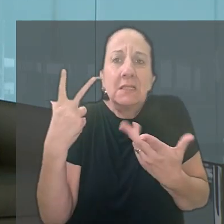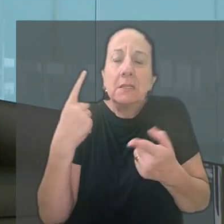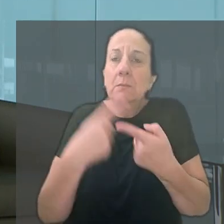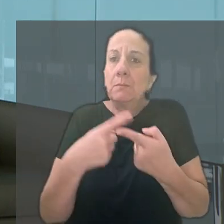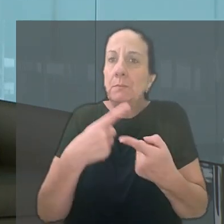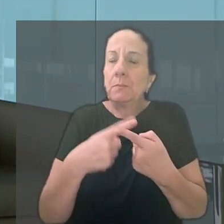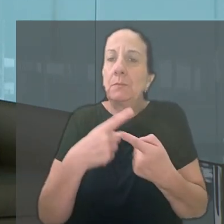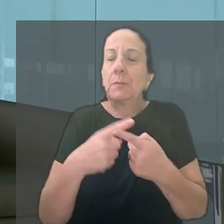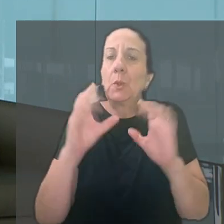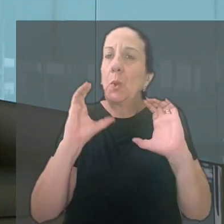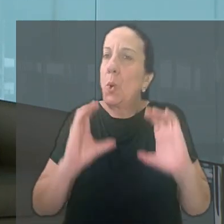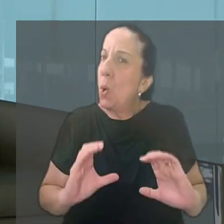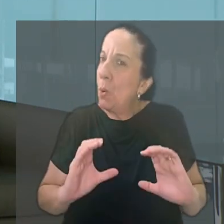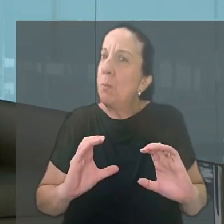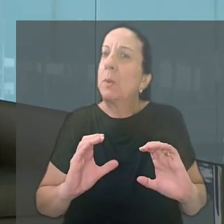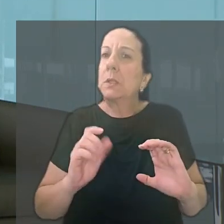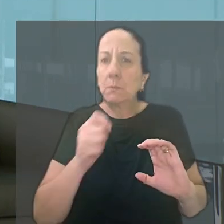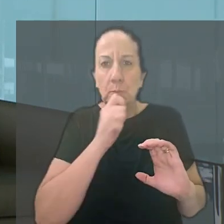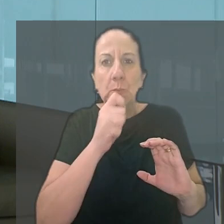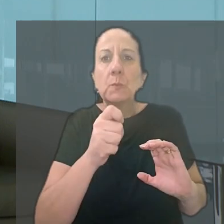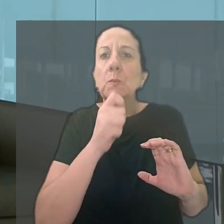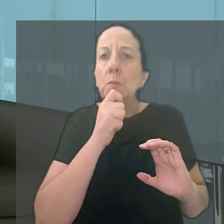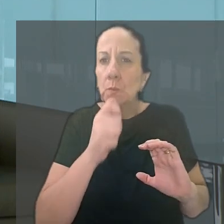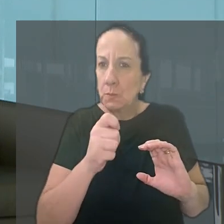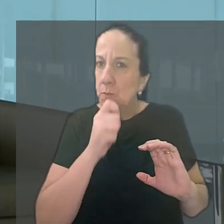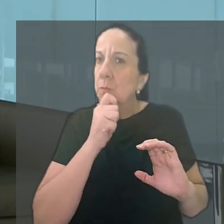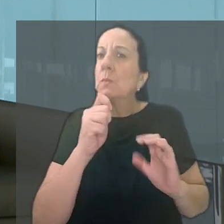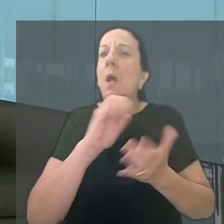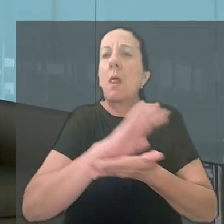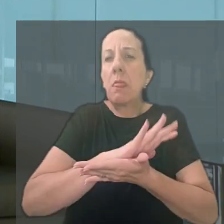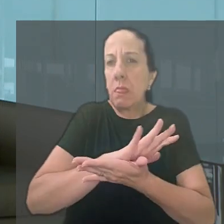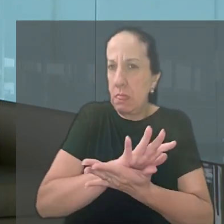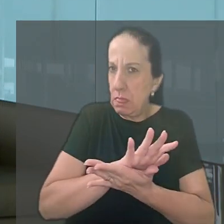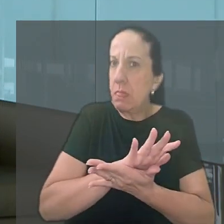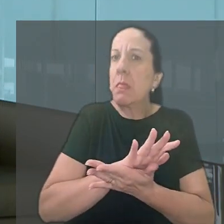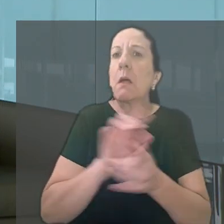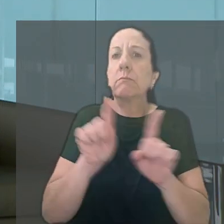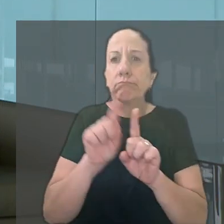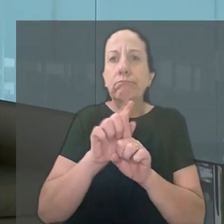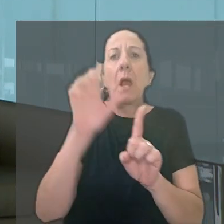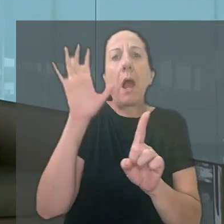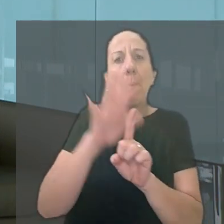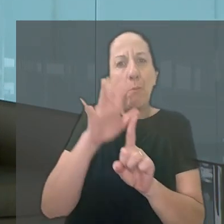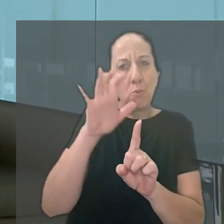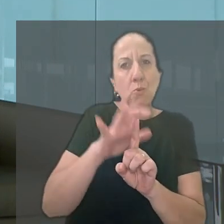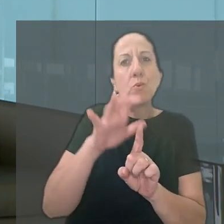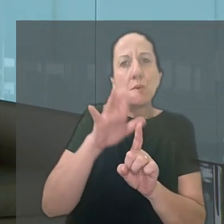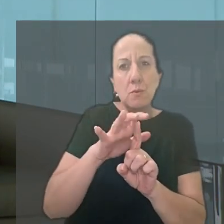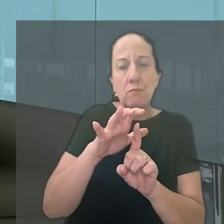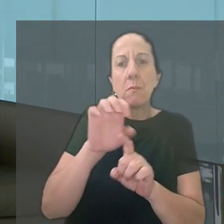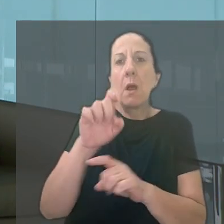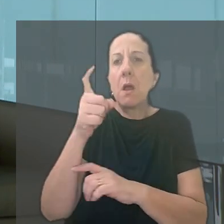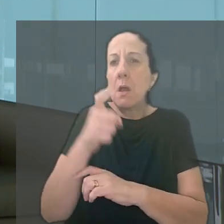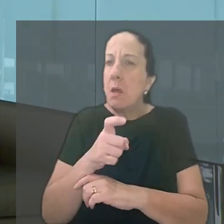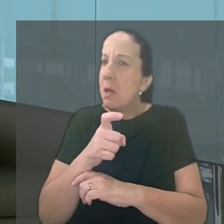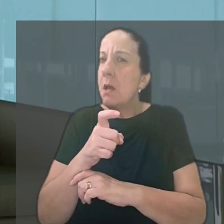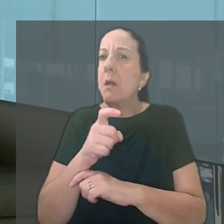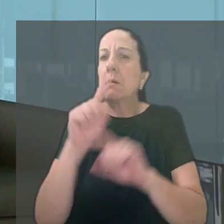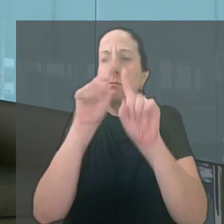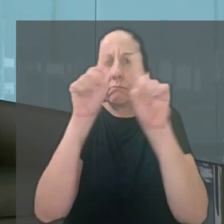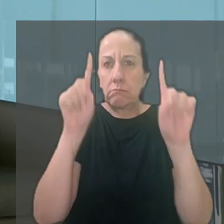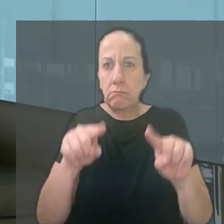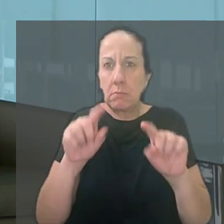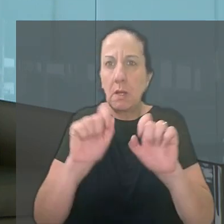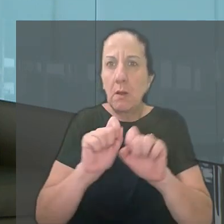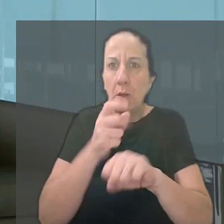que considerou o comportamento do apresentador discriminatório e abusivo. Segundo a ex-empregada, o vídeo